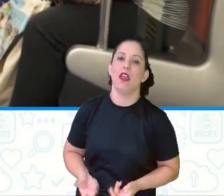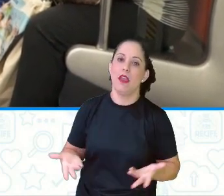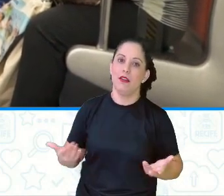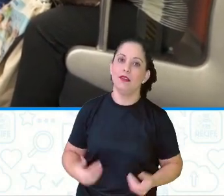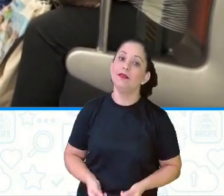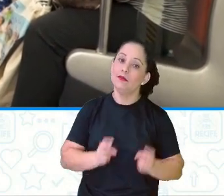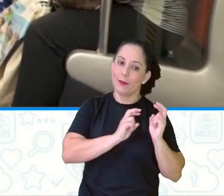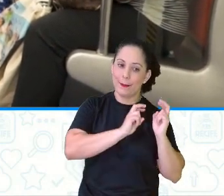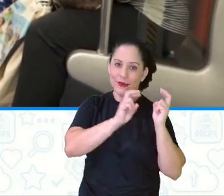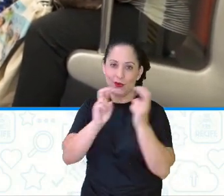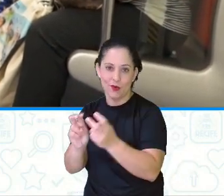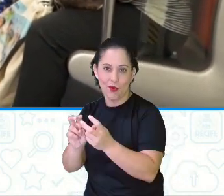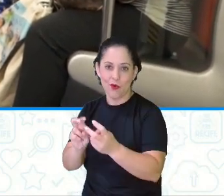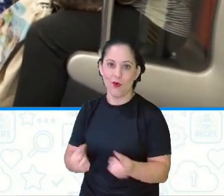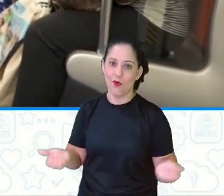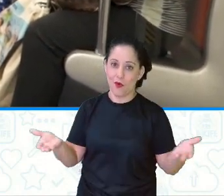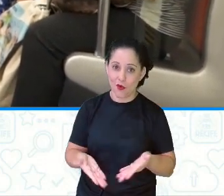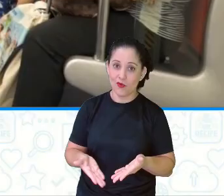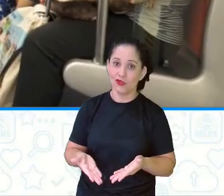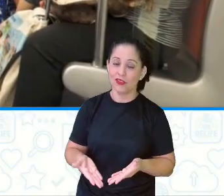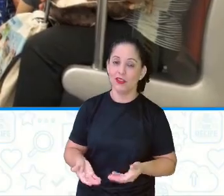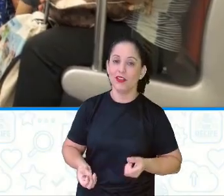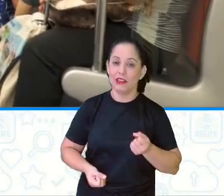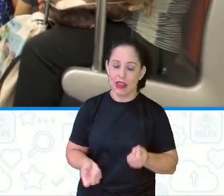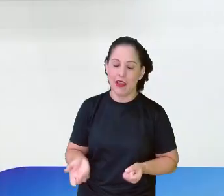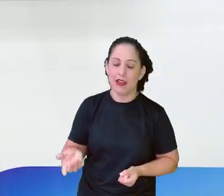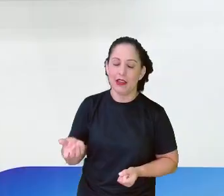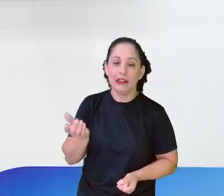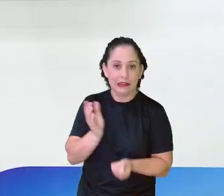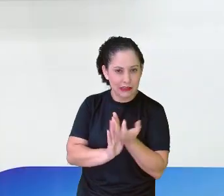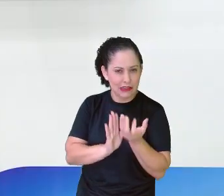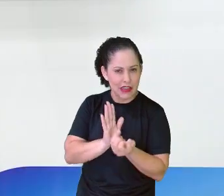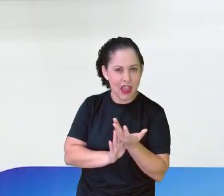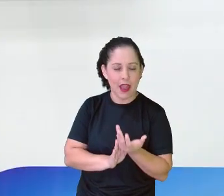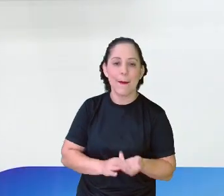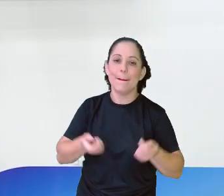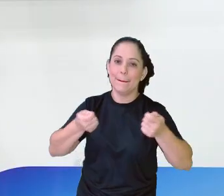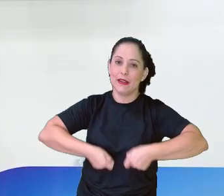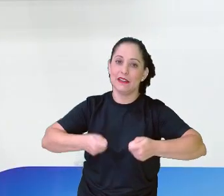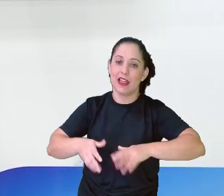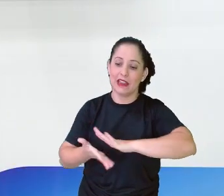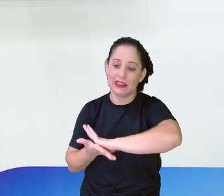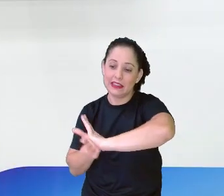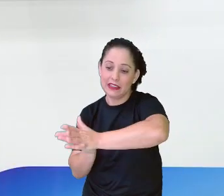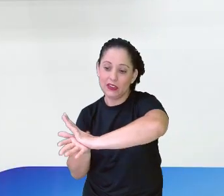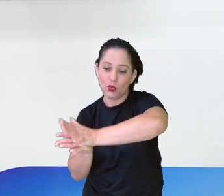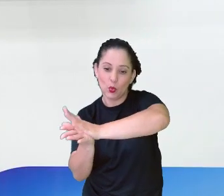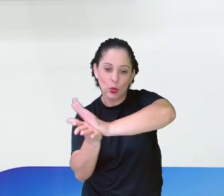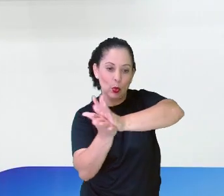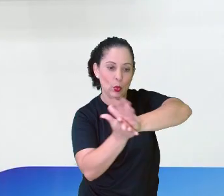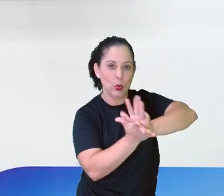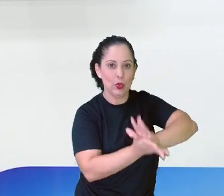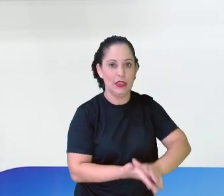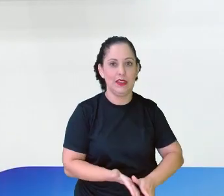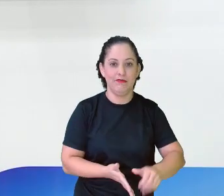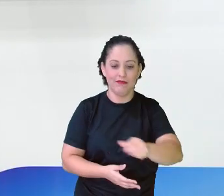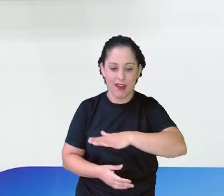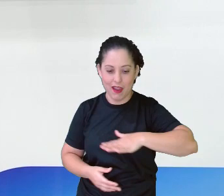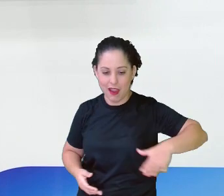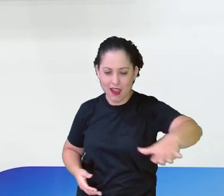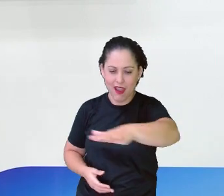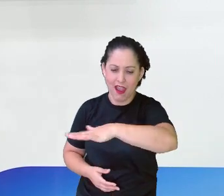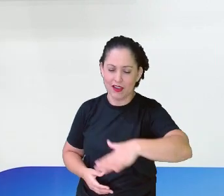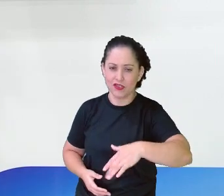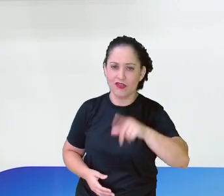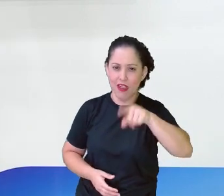o metrô que a gente conhece hoje, foi necessário derrubar algumas regiões. Será que valeu a pena a